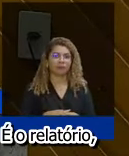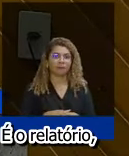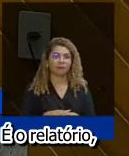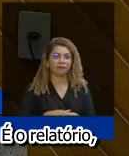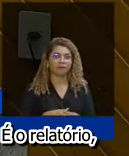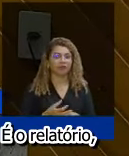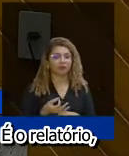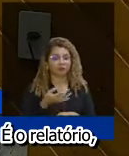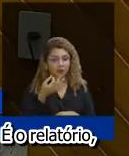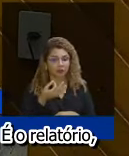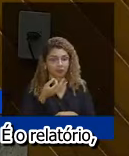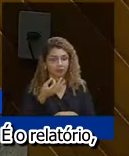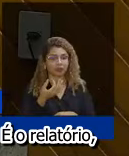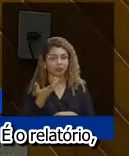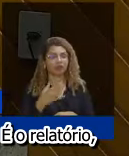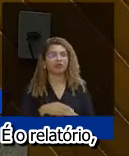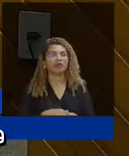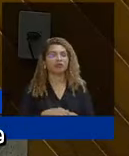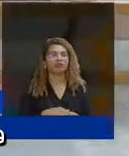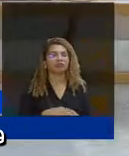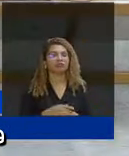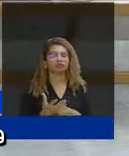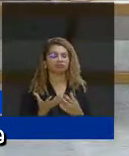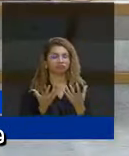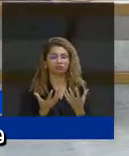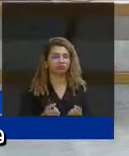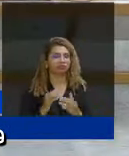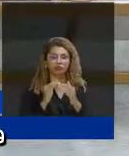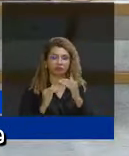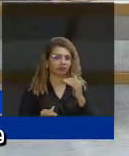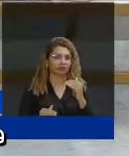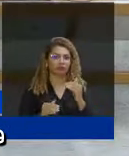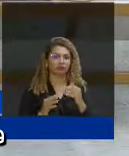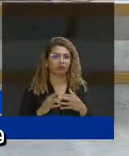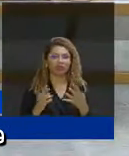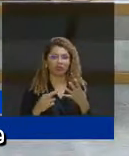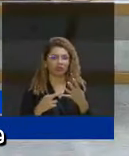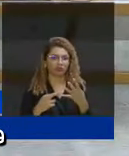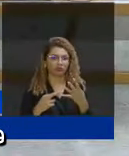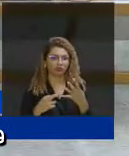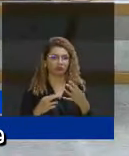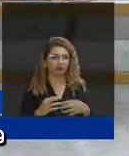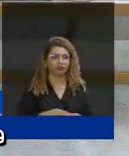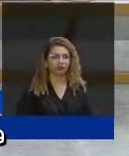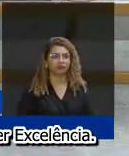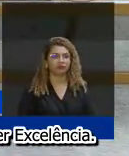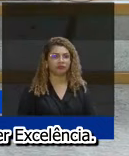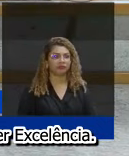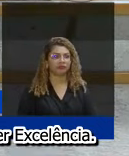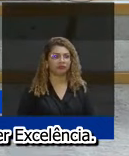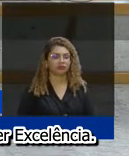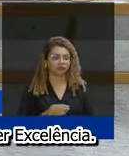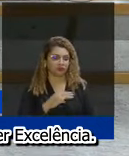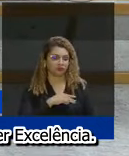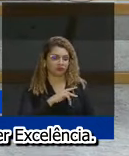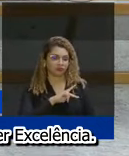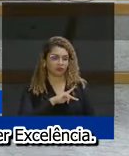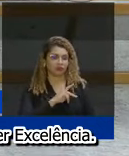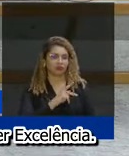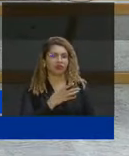pelo não provimento do recurso. É o relatório, senhor presidente. Com a palavra, representante do Ministério Público